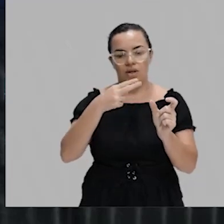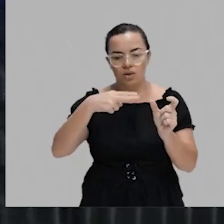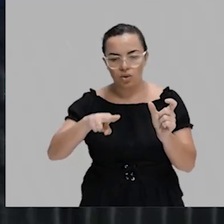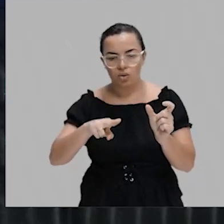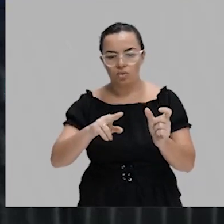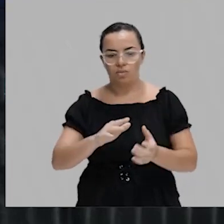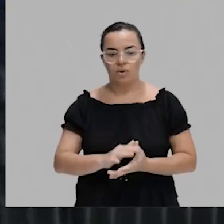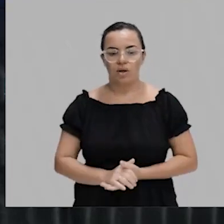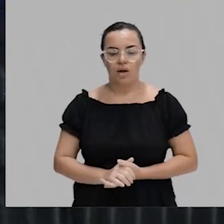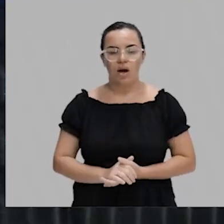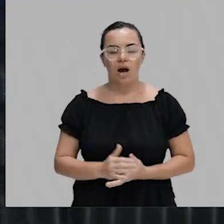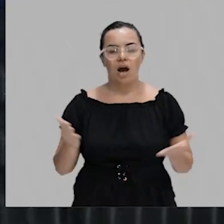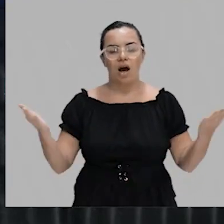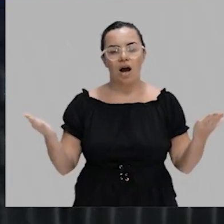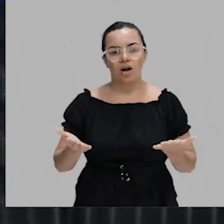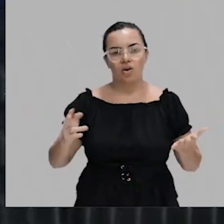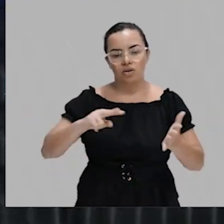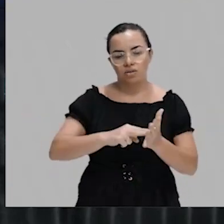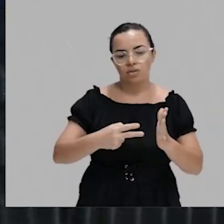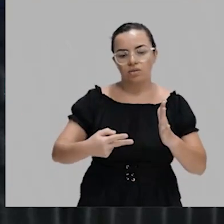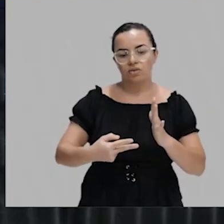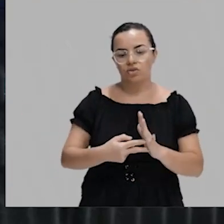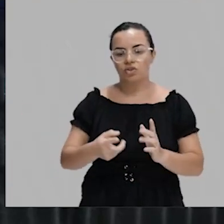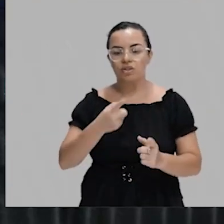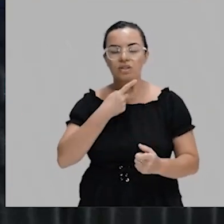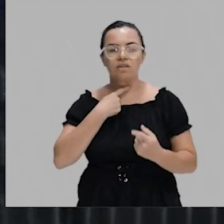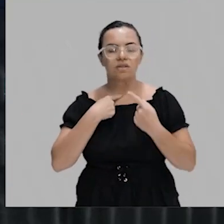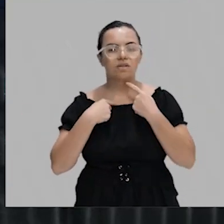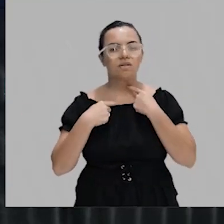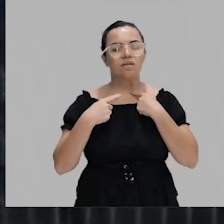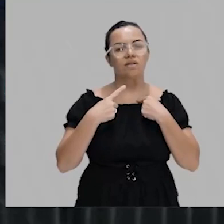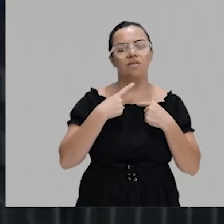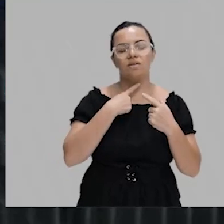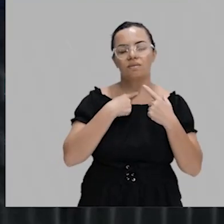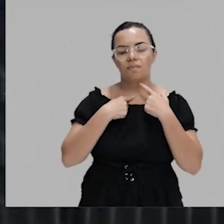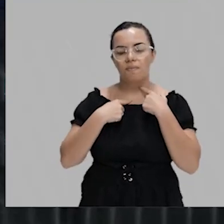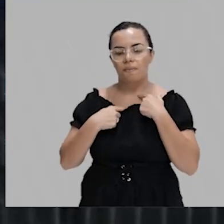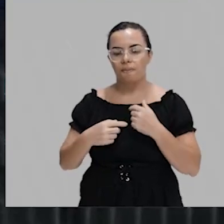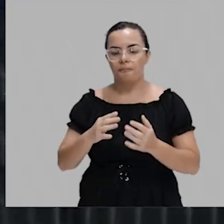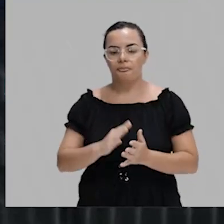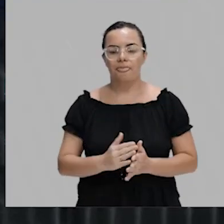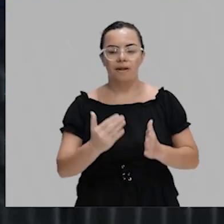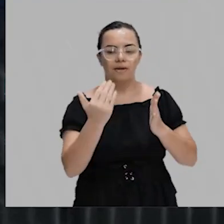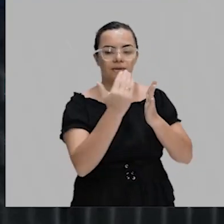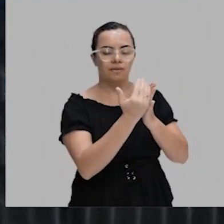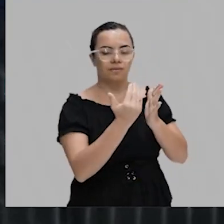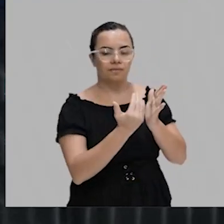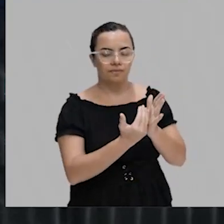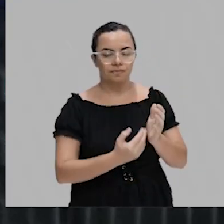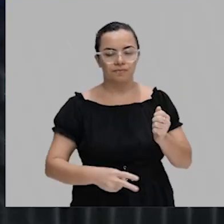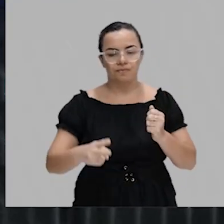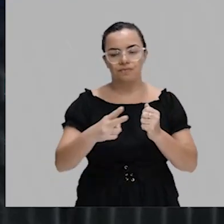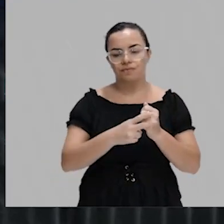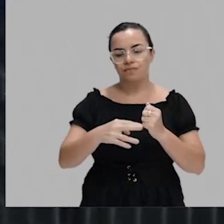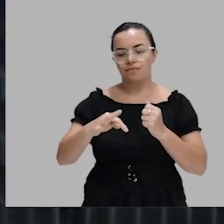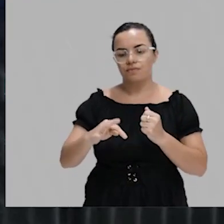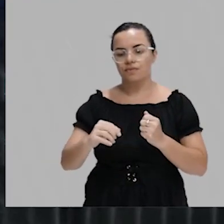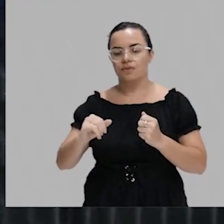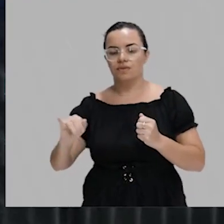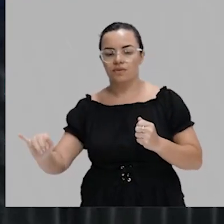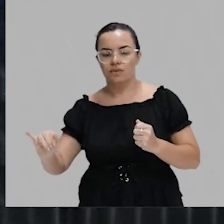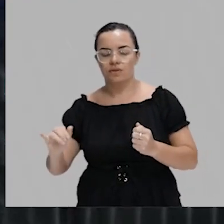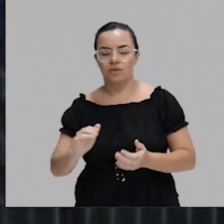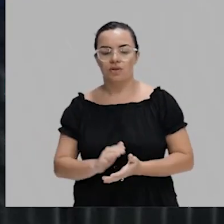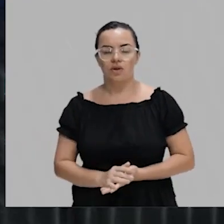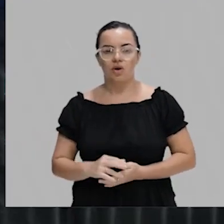desejo, de pretensão, aí ele vai se classificar como transitivo direto, todos aspiravam ao